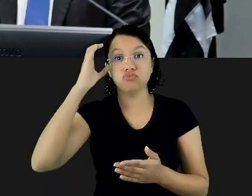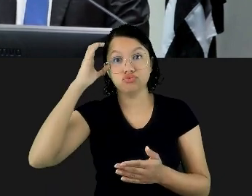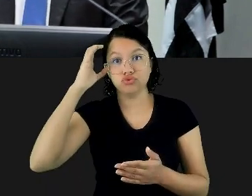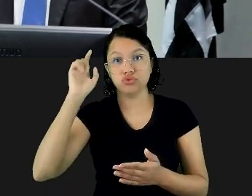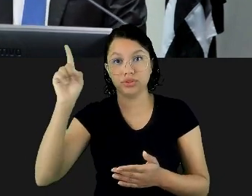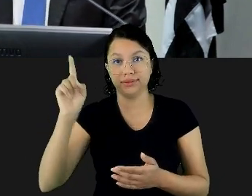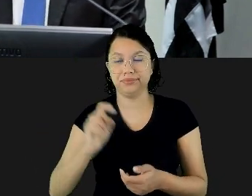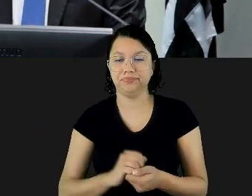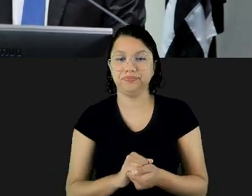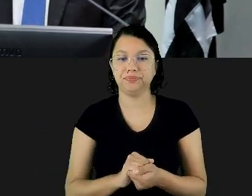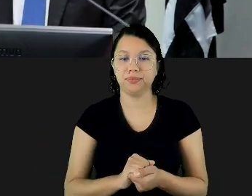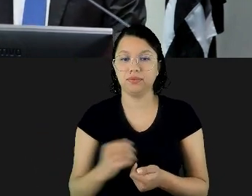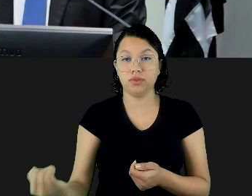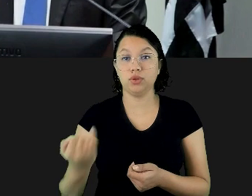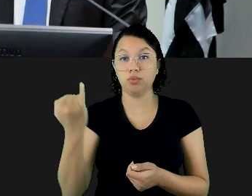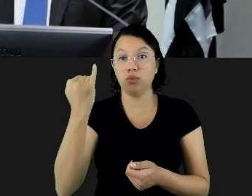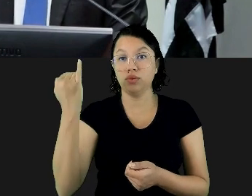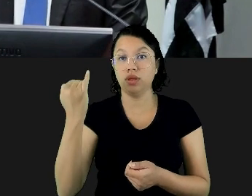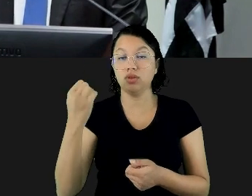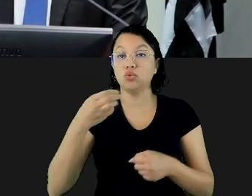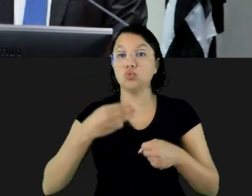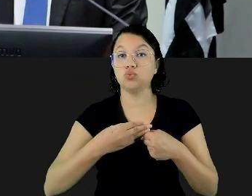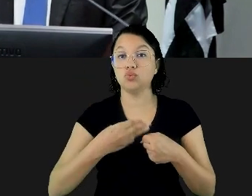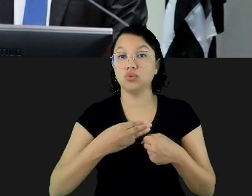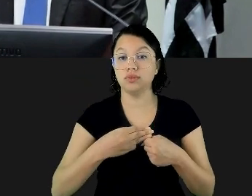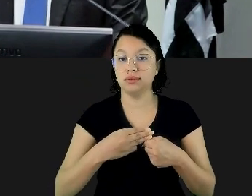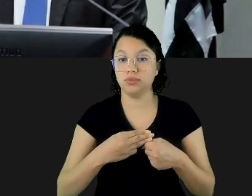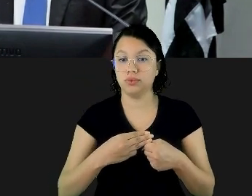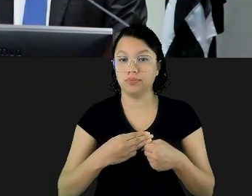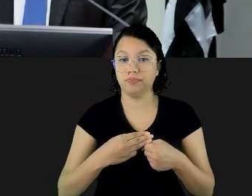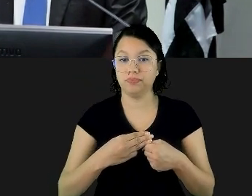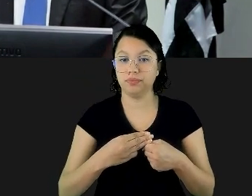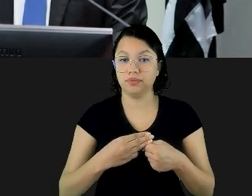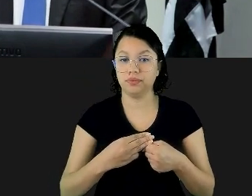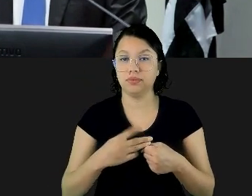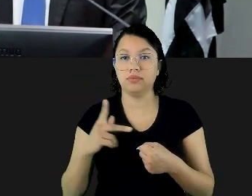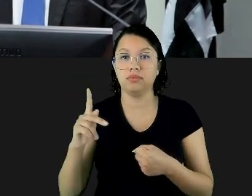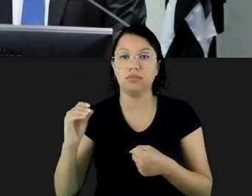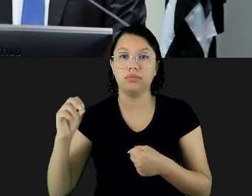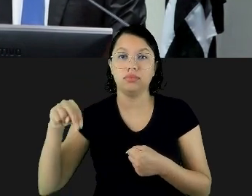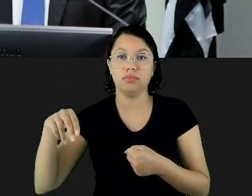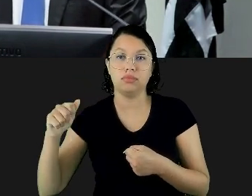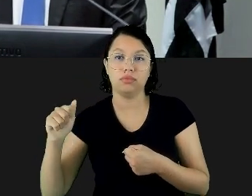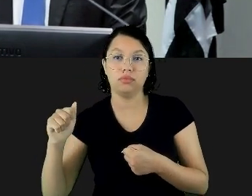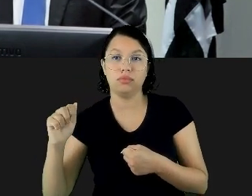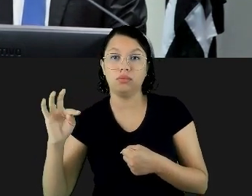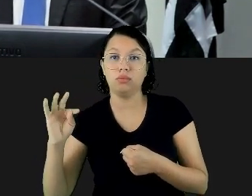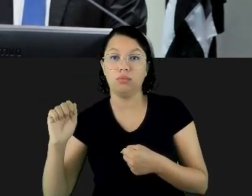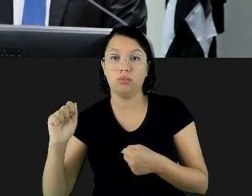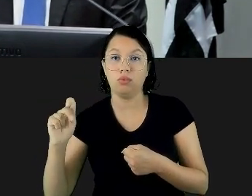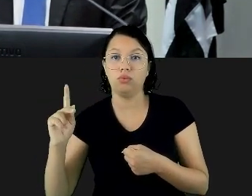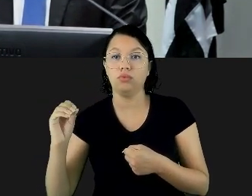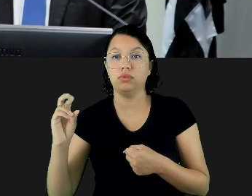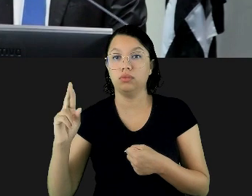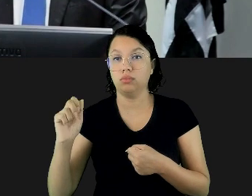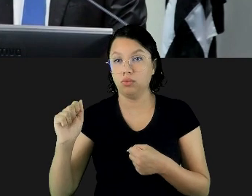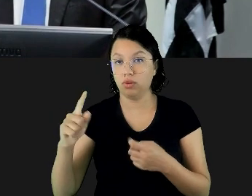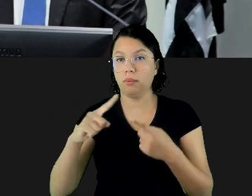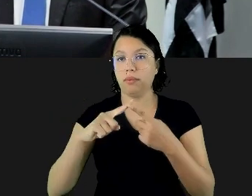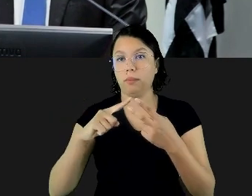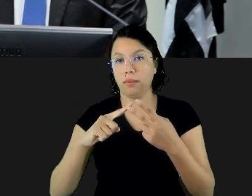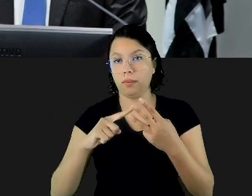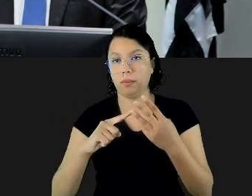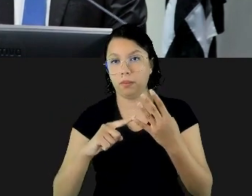Importância dos municípios de Ponta Porã, de Amambai, Aral Moreira, Laguna Carapã, Antônio João,